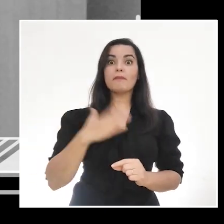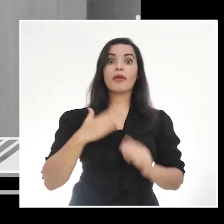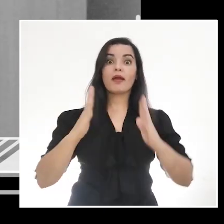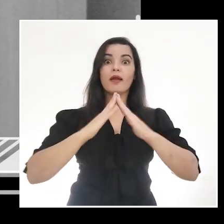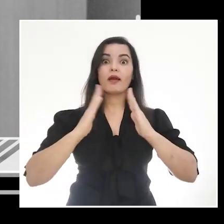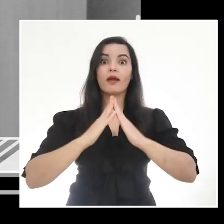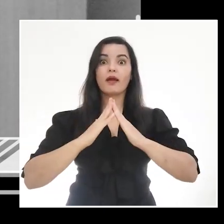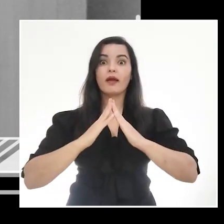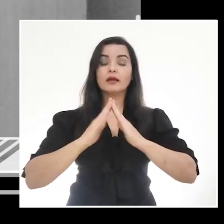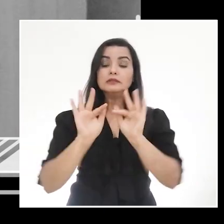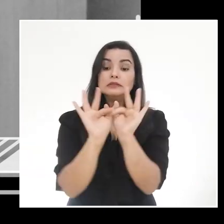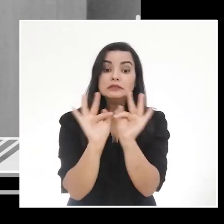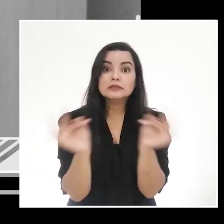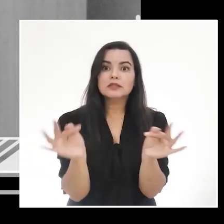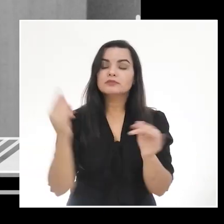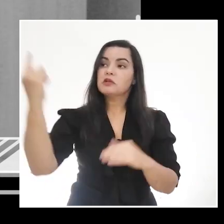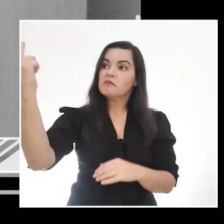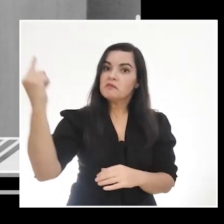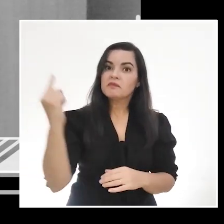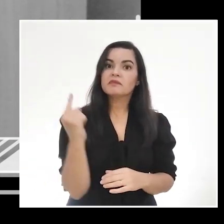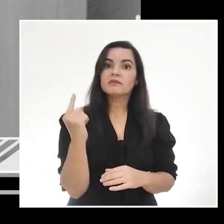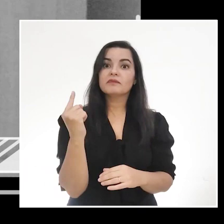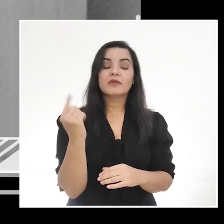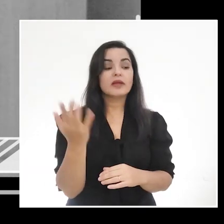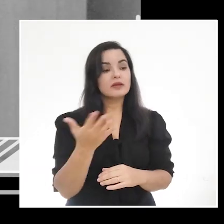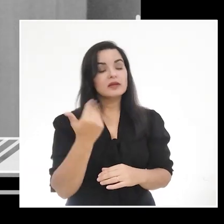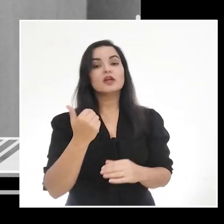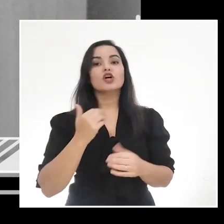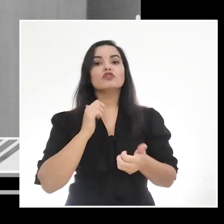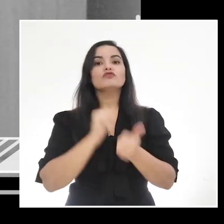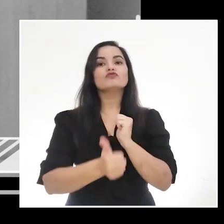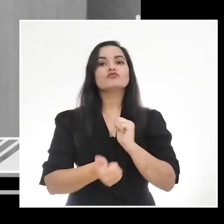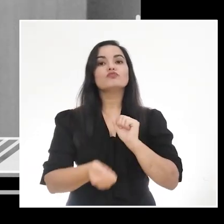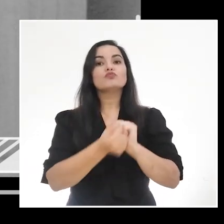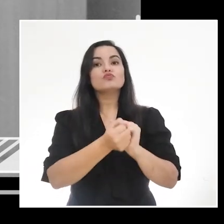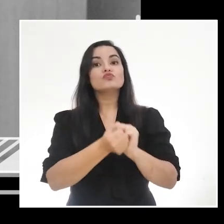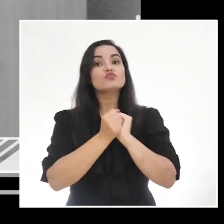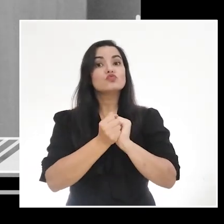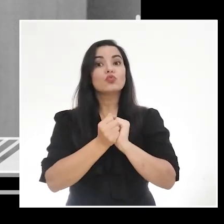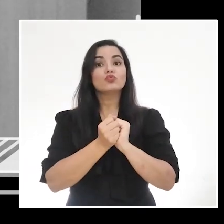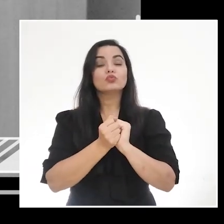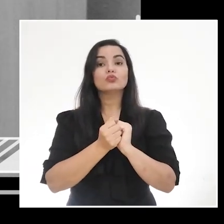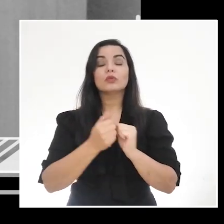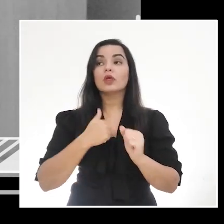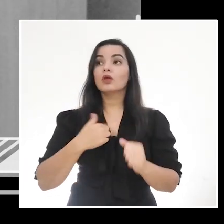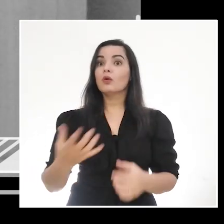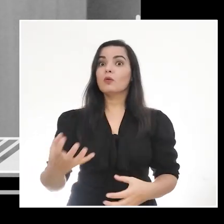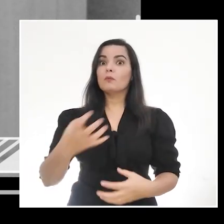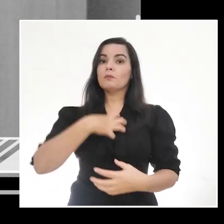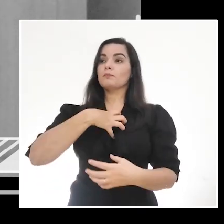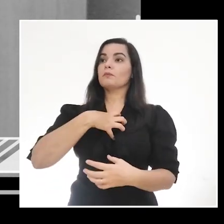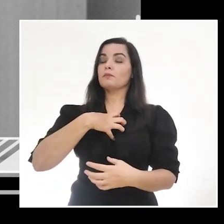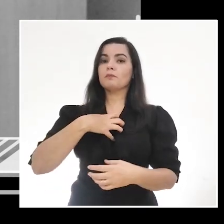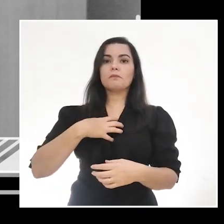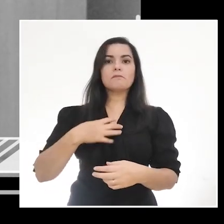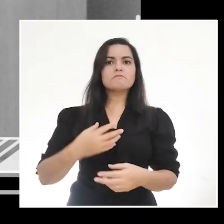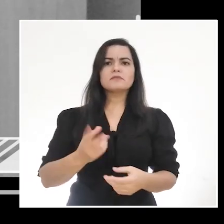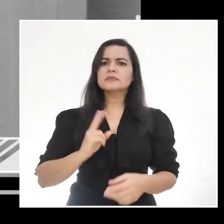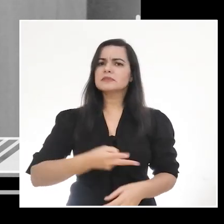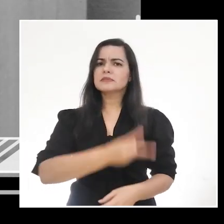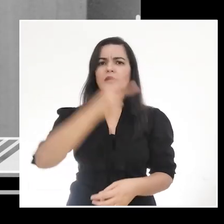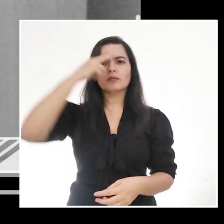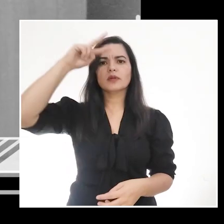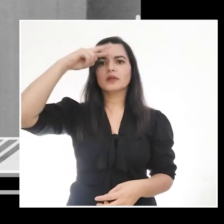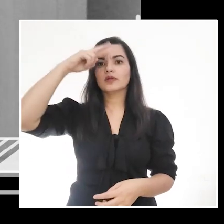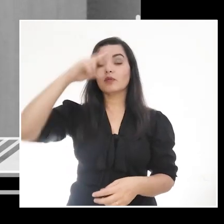fiquei impressionado que um dia o Abraão foi na minha casa, sabe? Numa casa humilde, ele foi lá e jogou bola